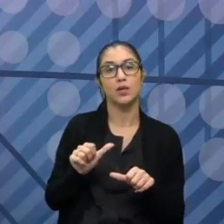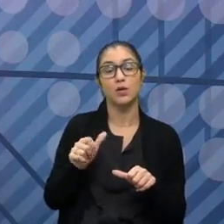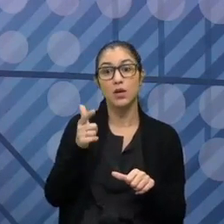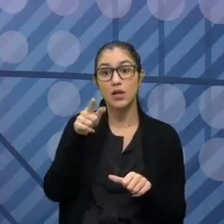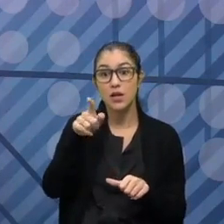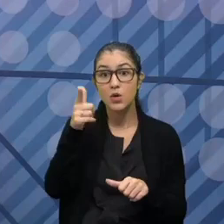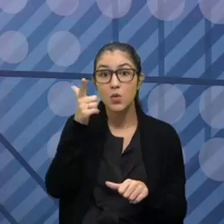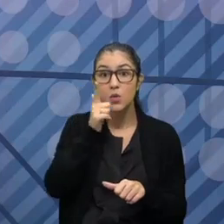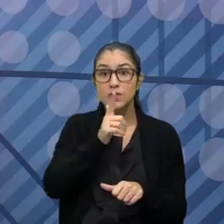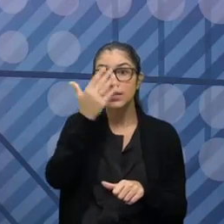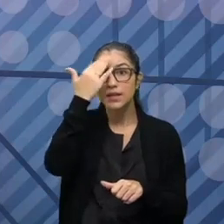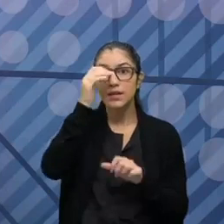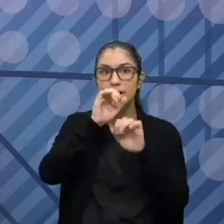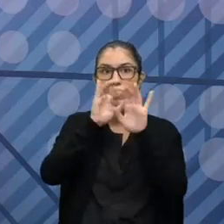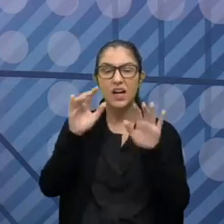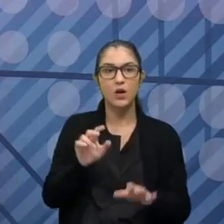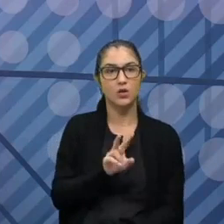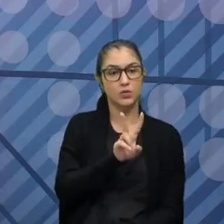mais claro para ele. Olha,